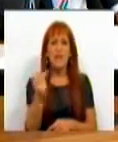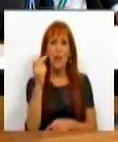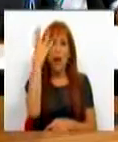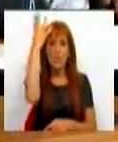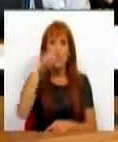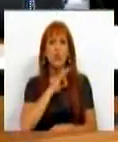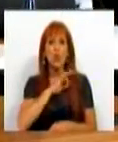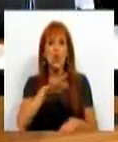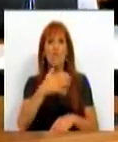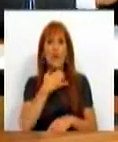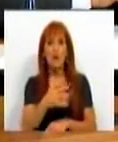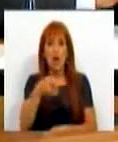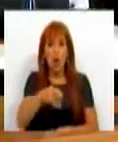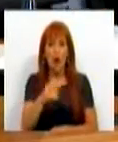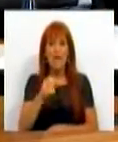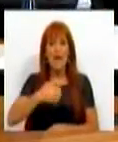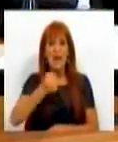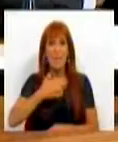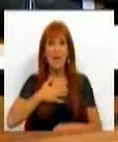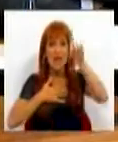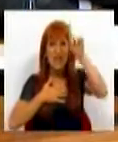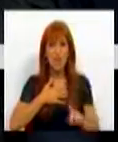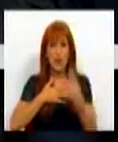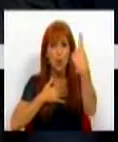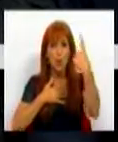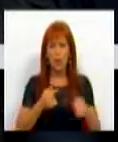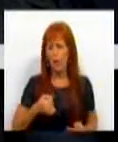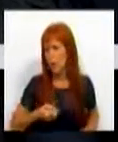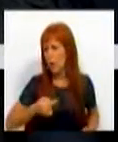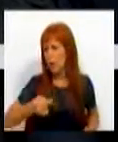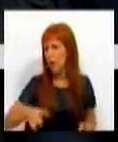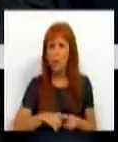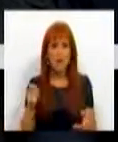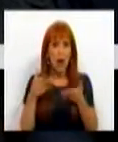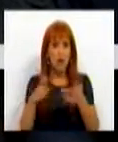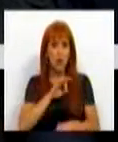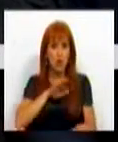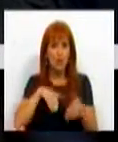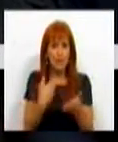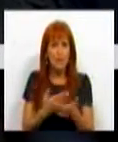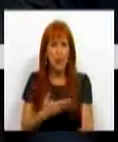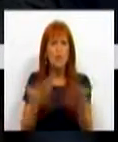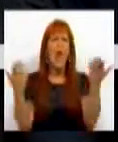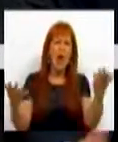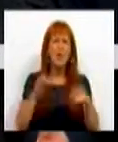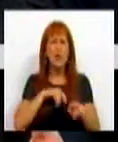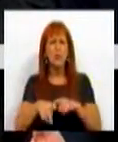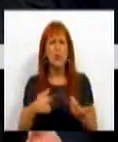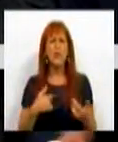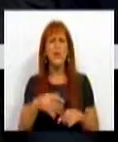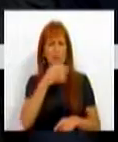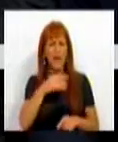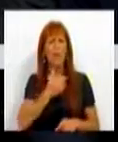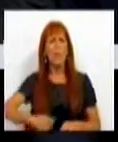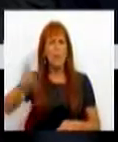senhores faliram 9 empresas por dia. 9 empresas por dia. Ou seja, este é o contributo que os senhores fizeram. E agora o senhor deputado diz, estão a